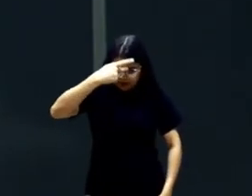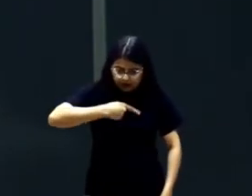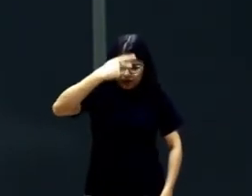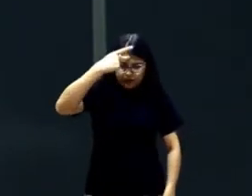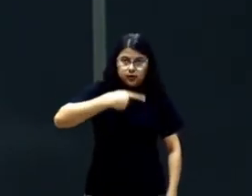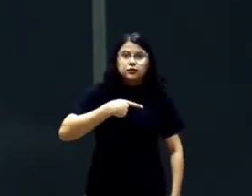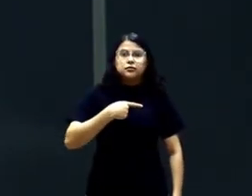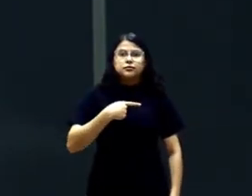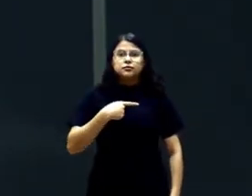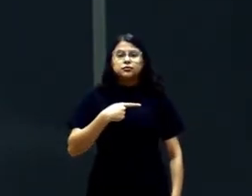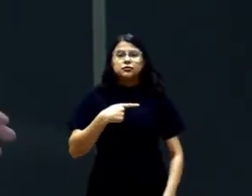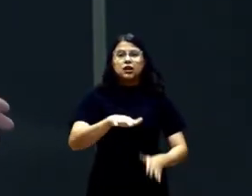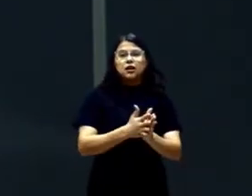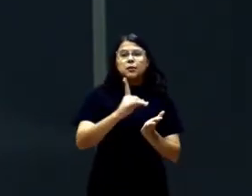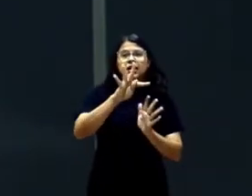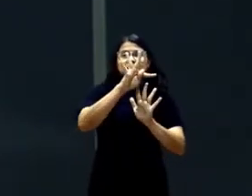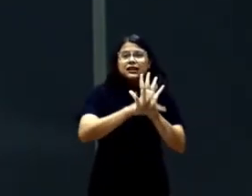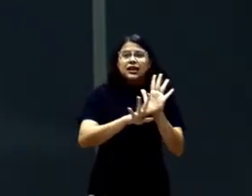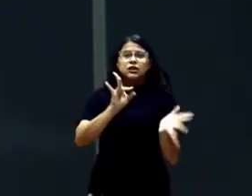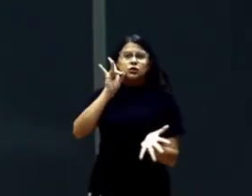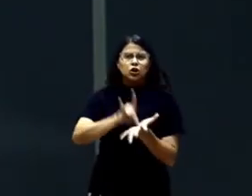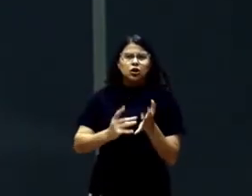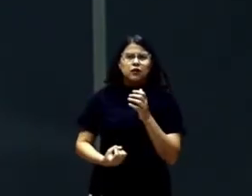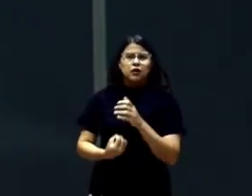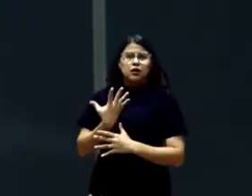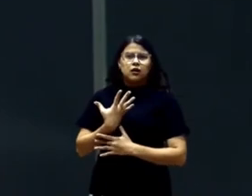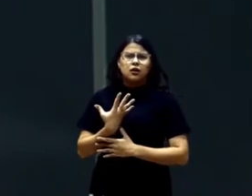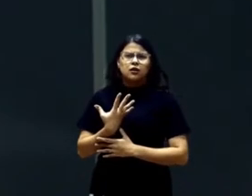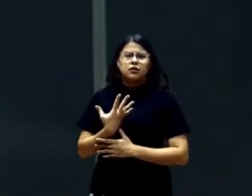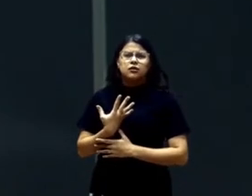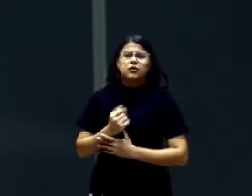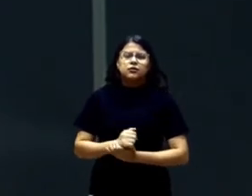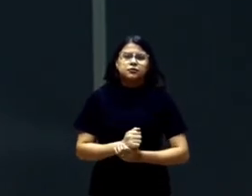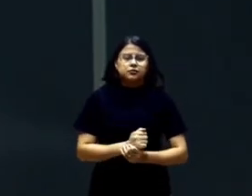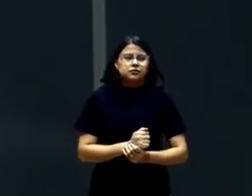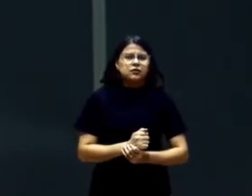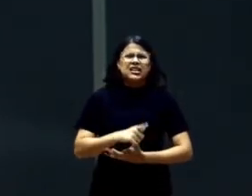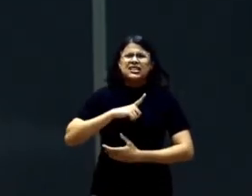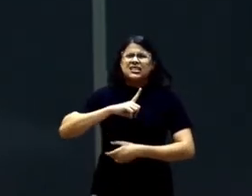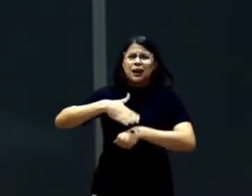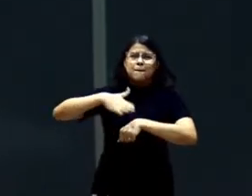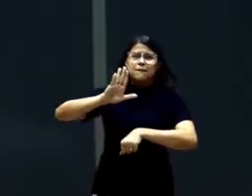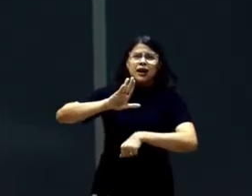O texto no original diz mais do que 5 vezes, mas o texto que nós lemos vai dizer